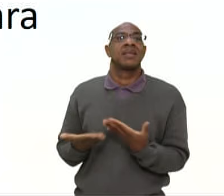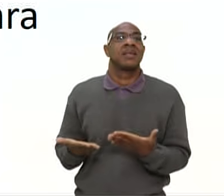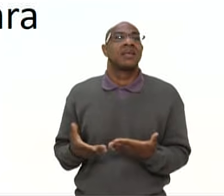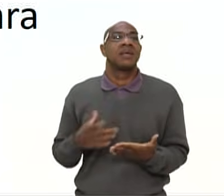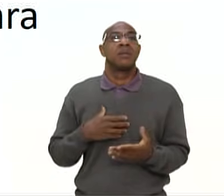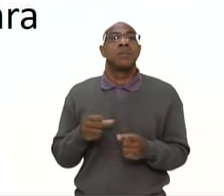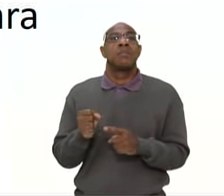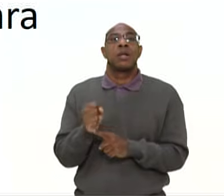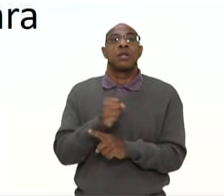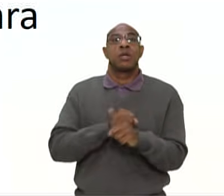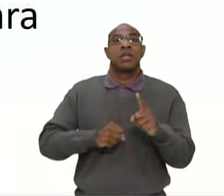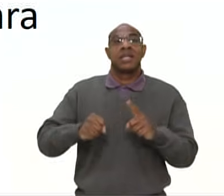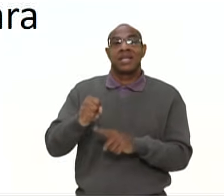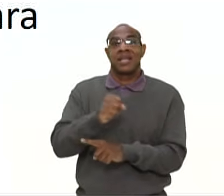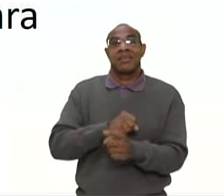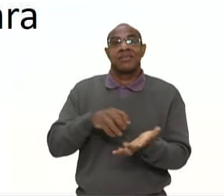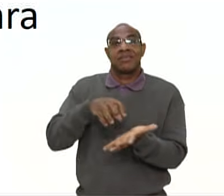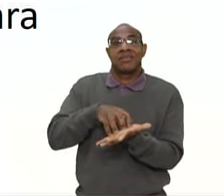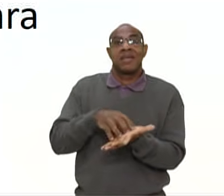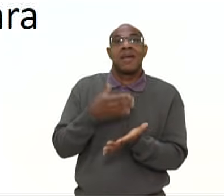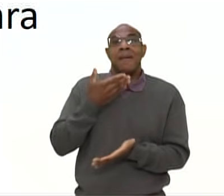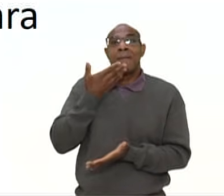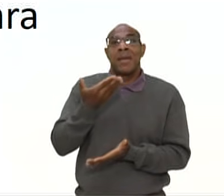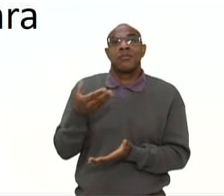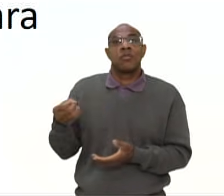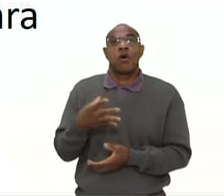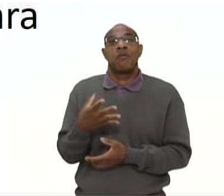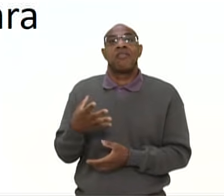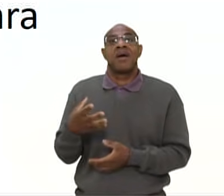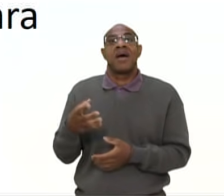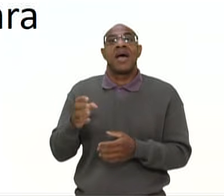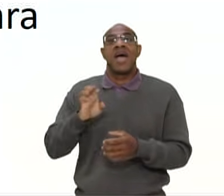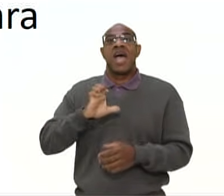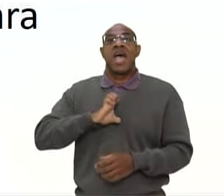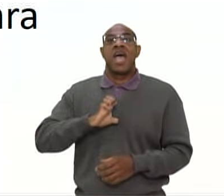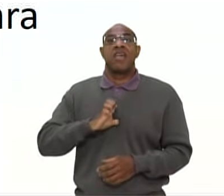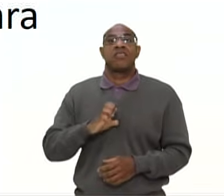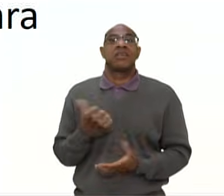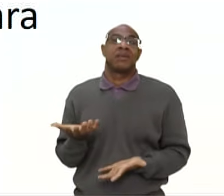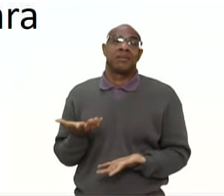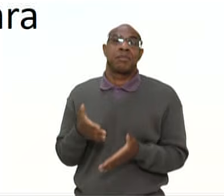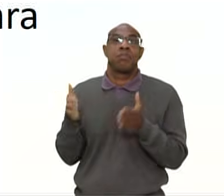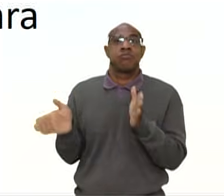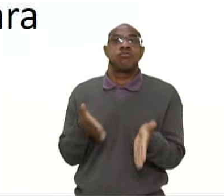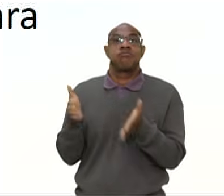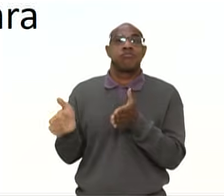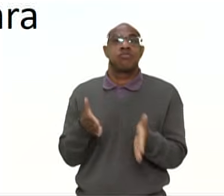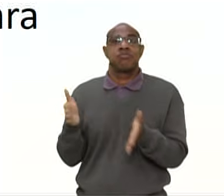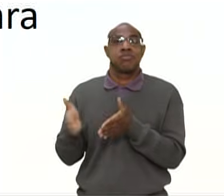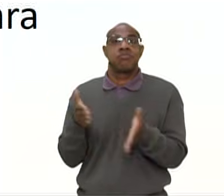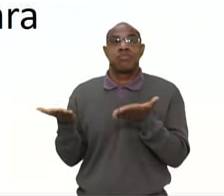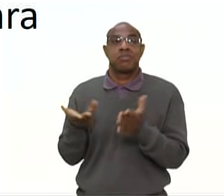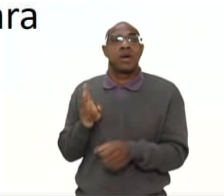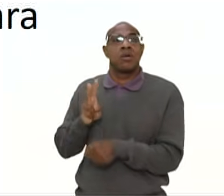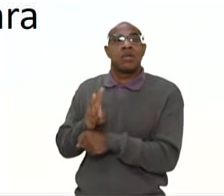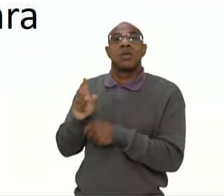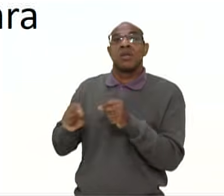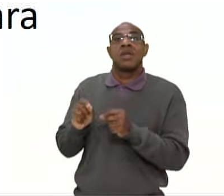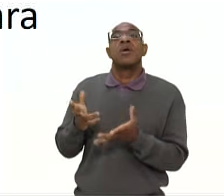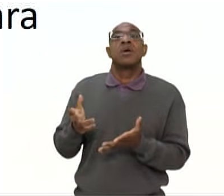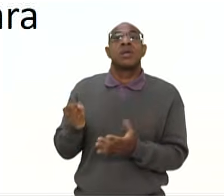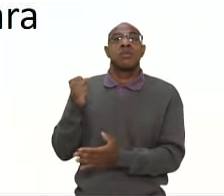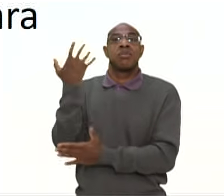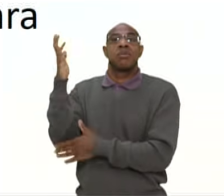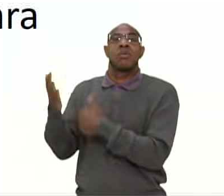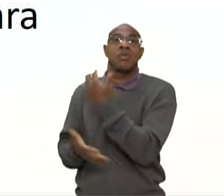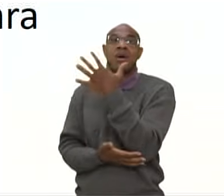uma necessidade e pede uma nova ética para a produção e para o consumo, que priorize o ambiente. E é isso, a gente